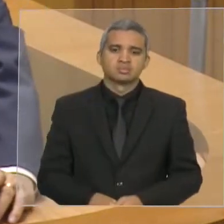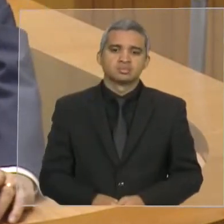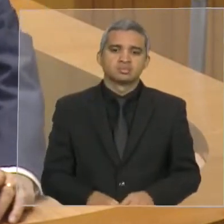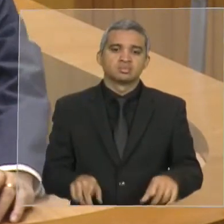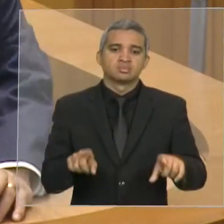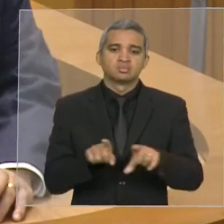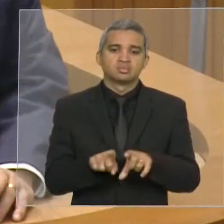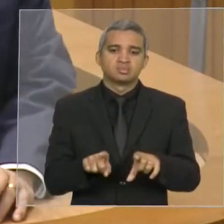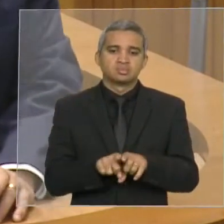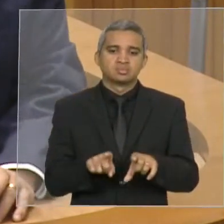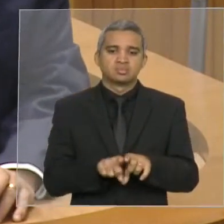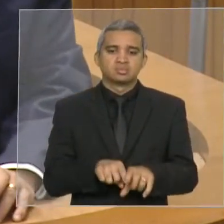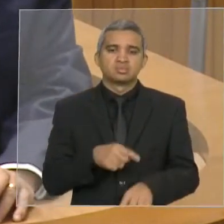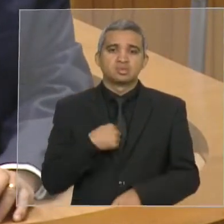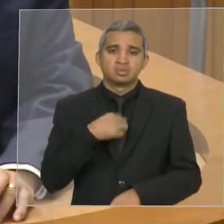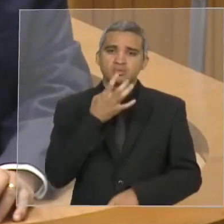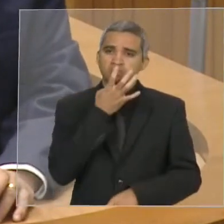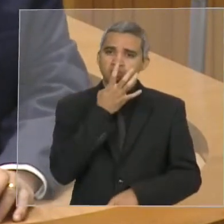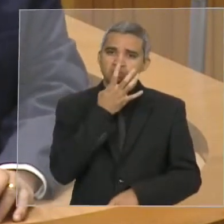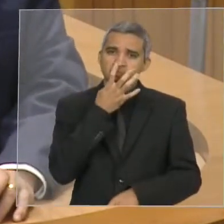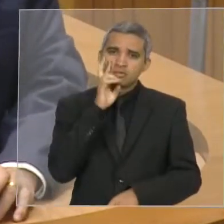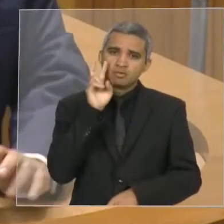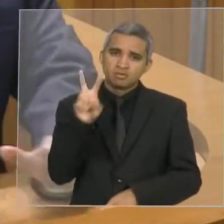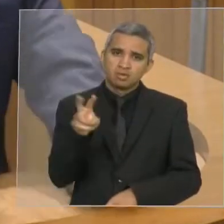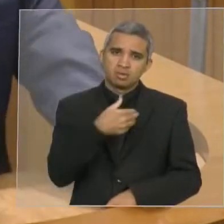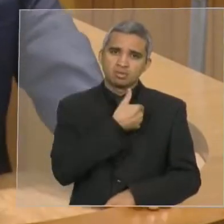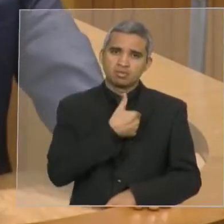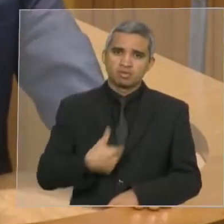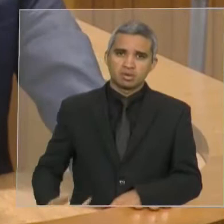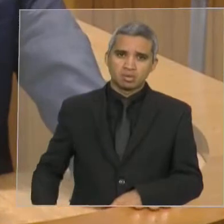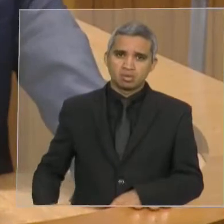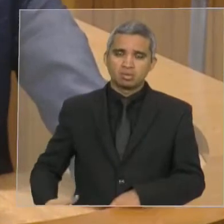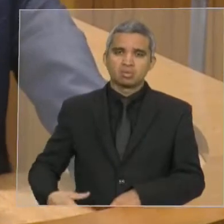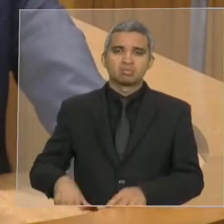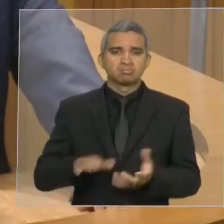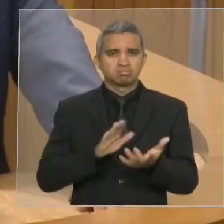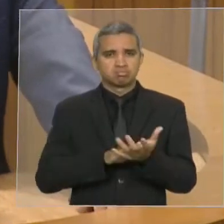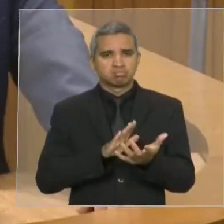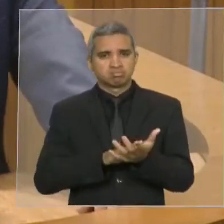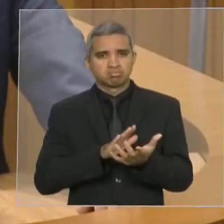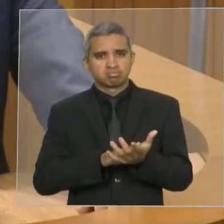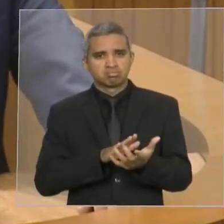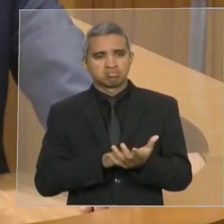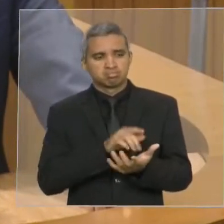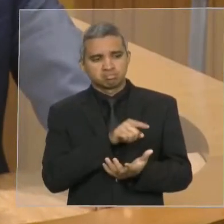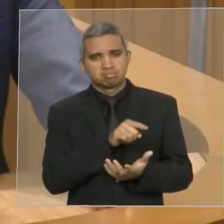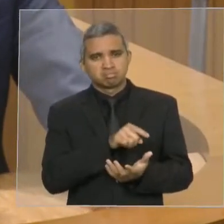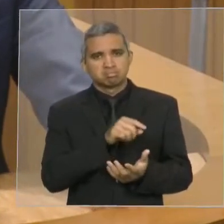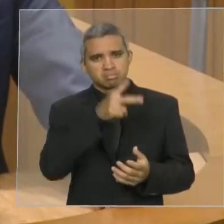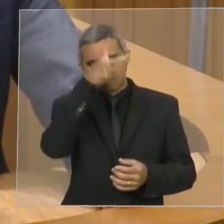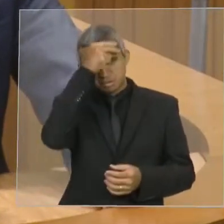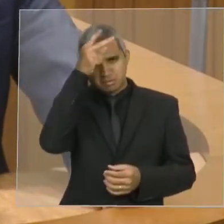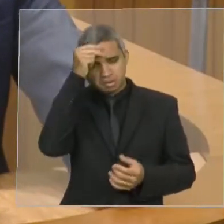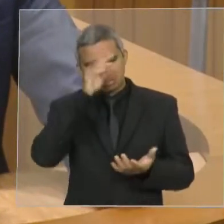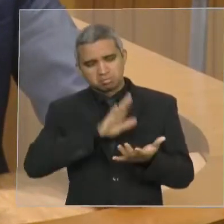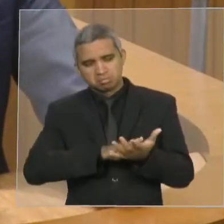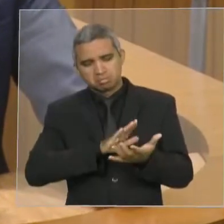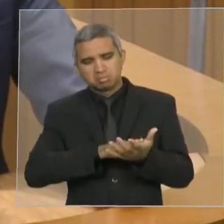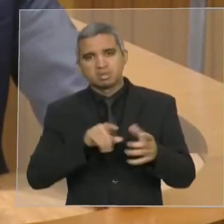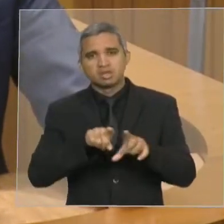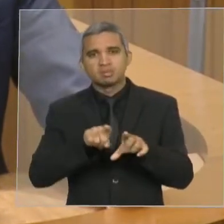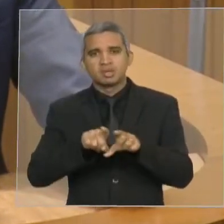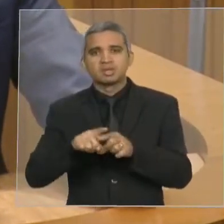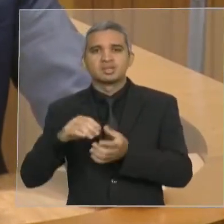governador, vi e ouvi do governador os elogios, tanto dele quanto da equipe, do secretário de